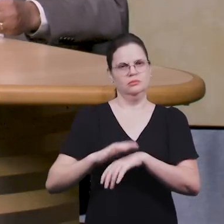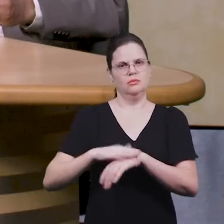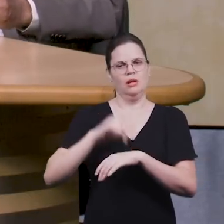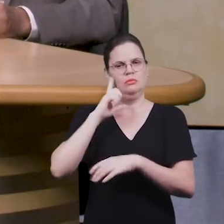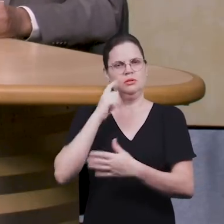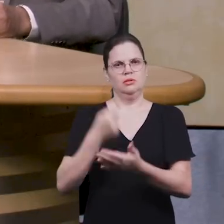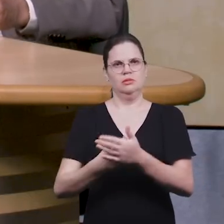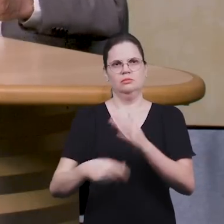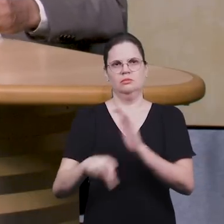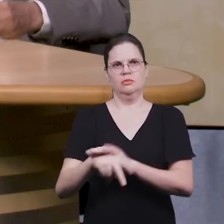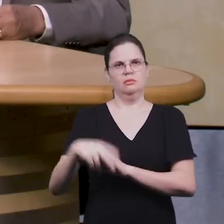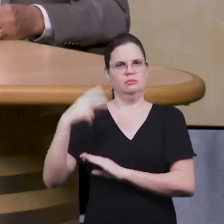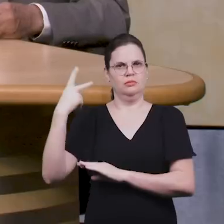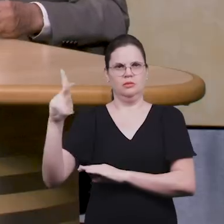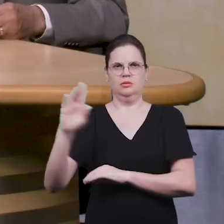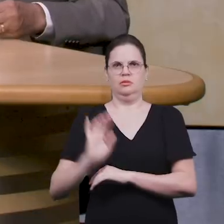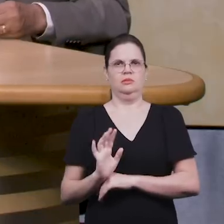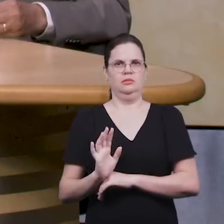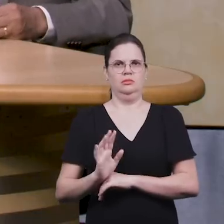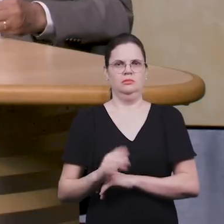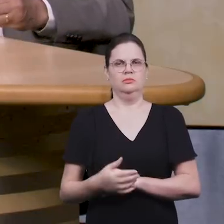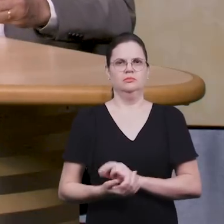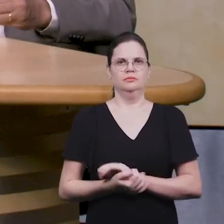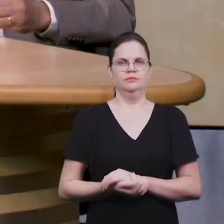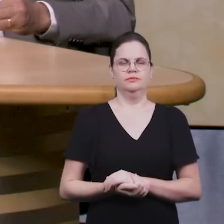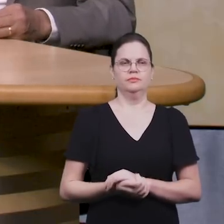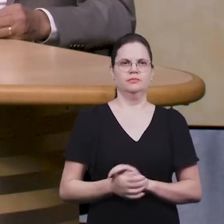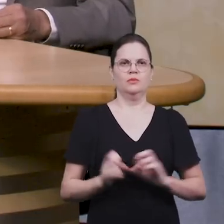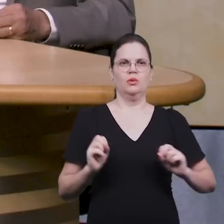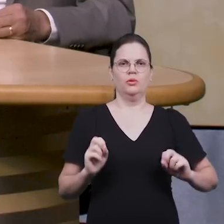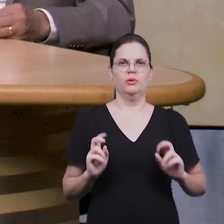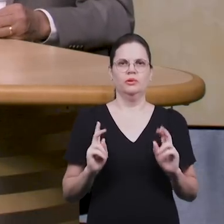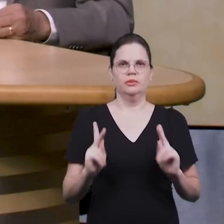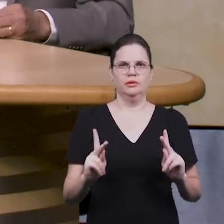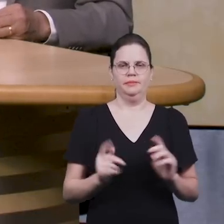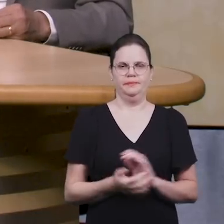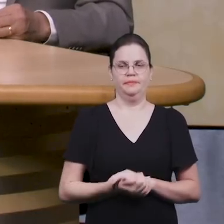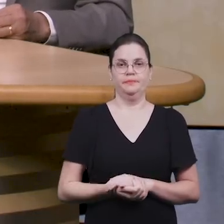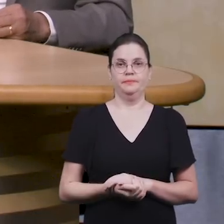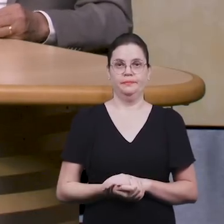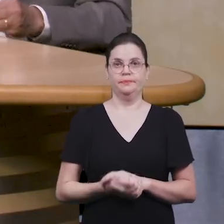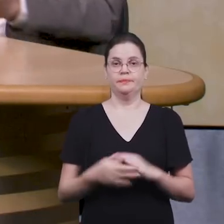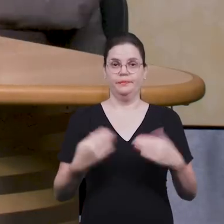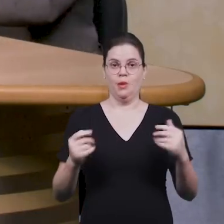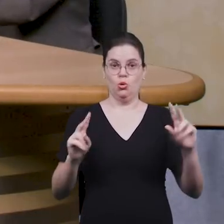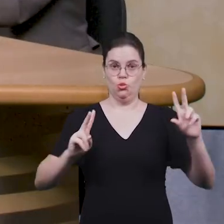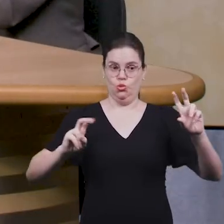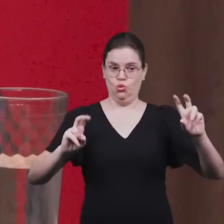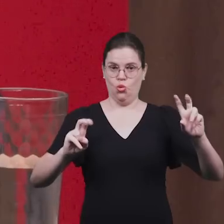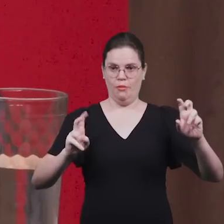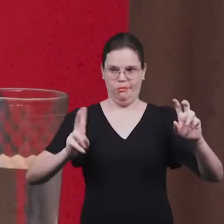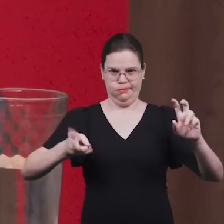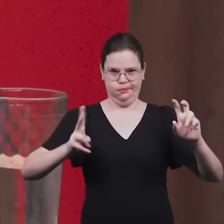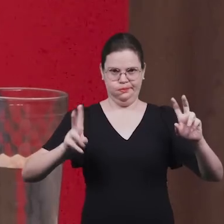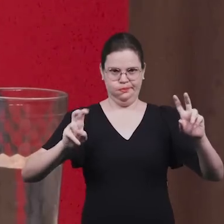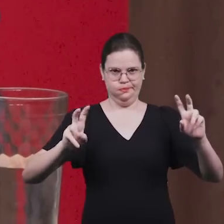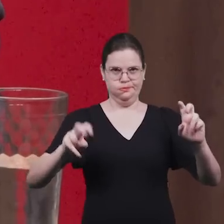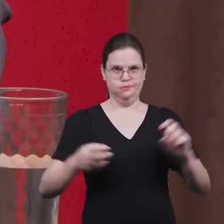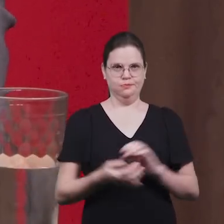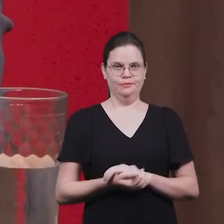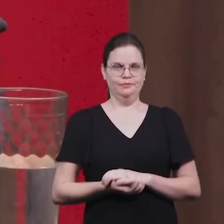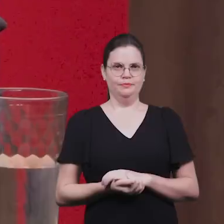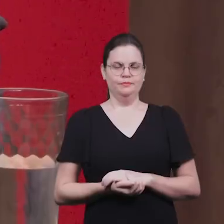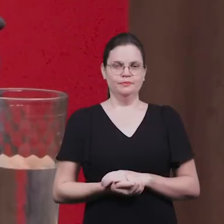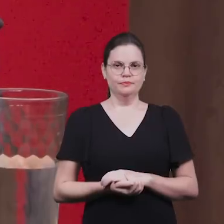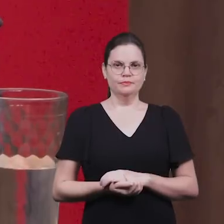do Ele é arbítrio, quem batiza. o arbítrio dele. Muito bem. Dentro disso, que é uma discussão